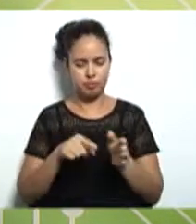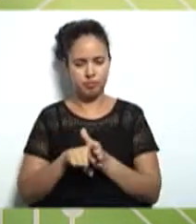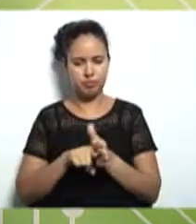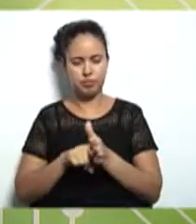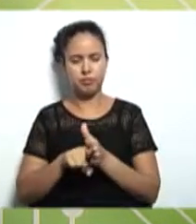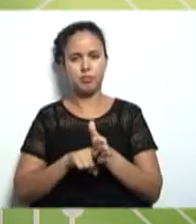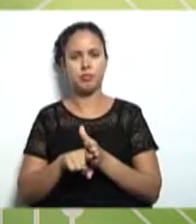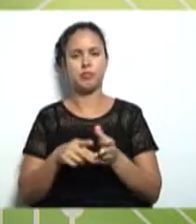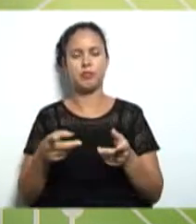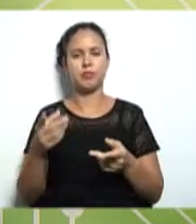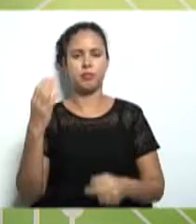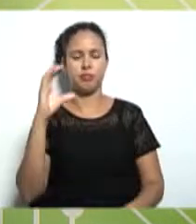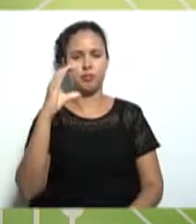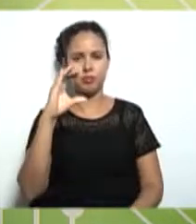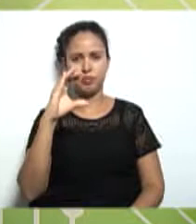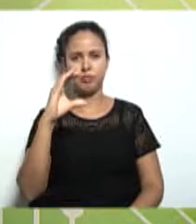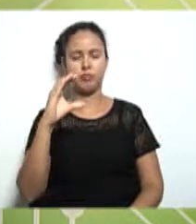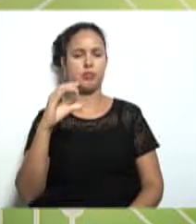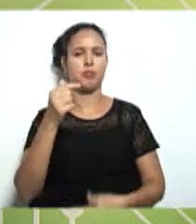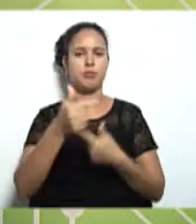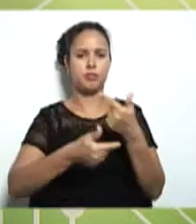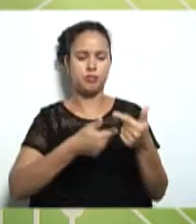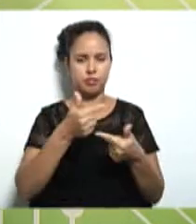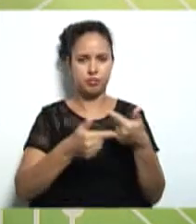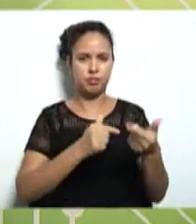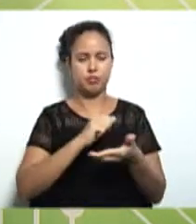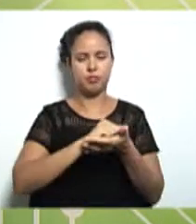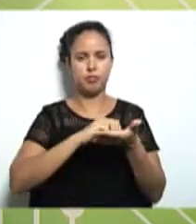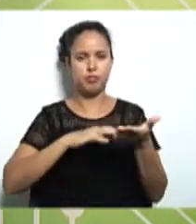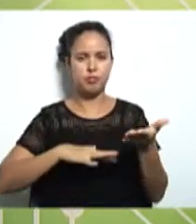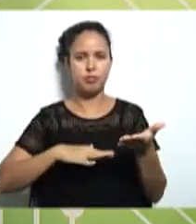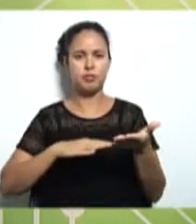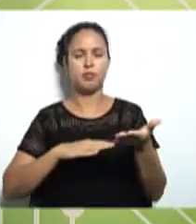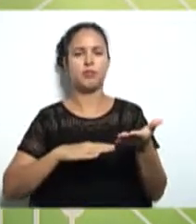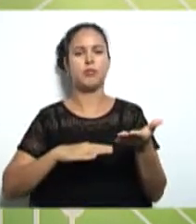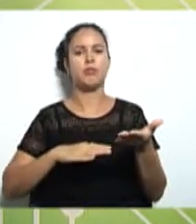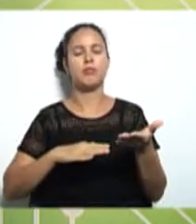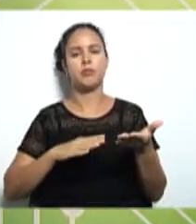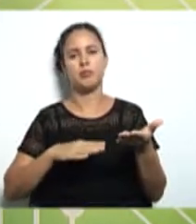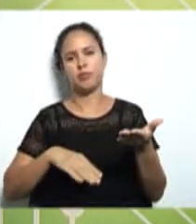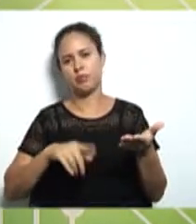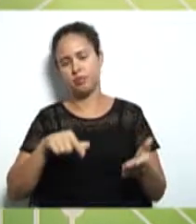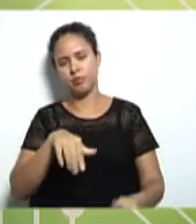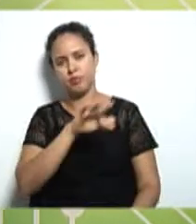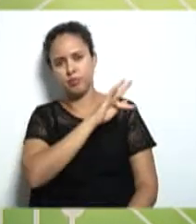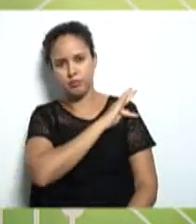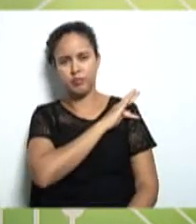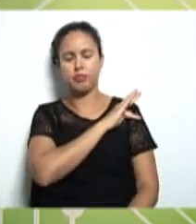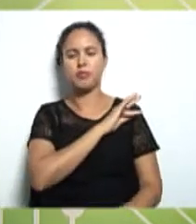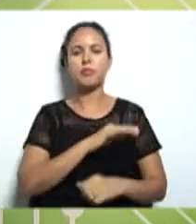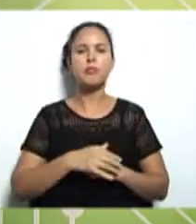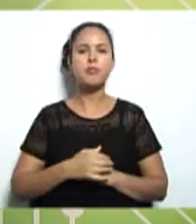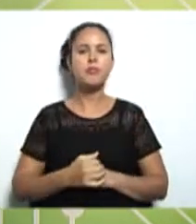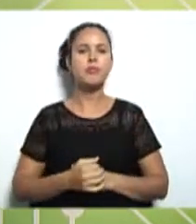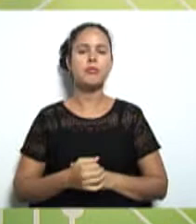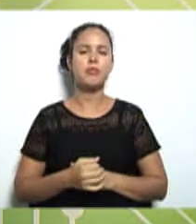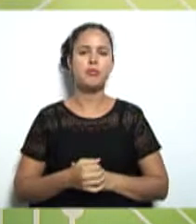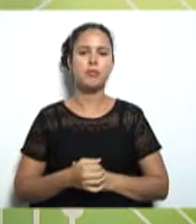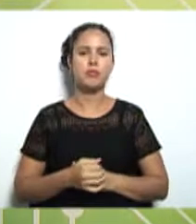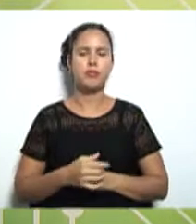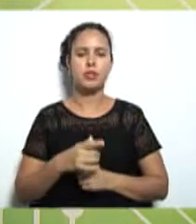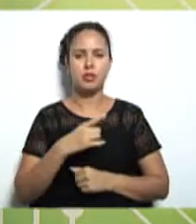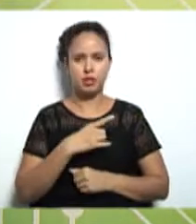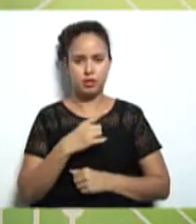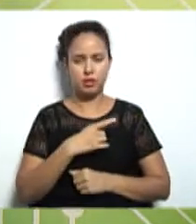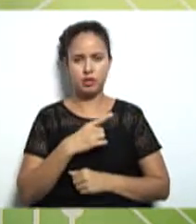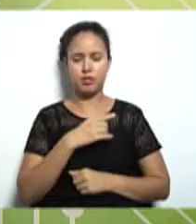trabalho acadêmico. Então, nós vimos lá a redação científica com clareza, coesão, e aqui a gente tem um exemplo